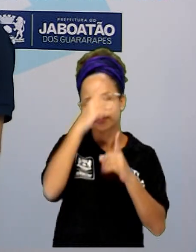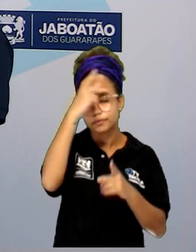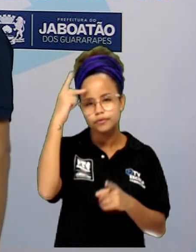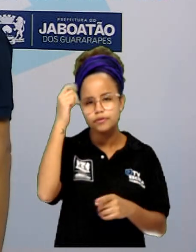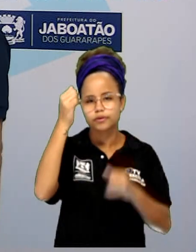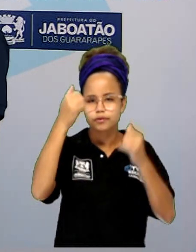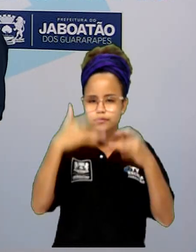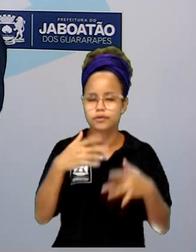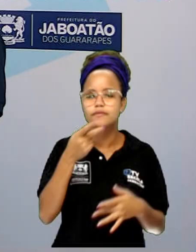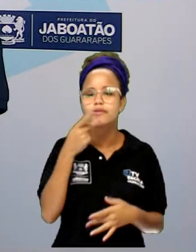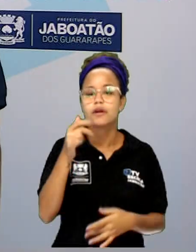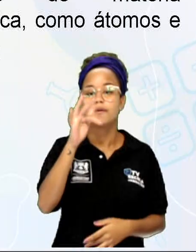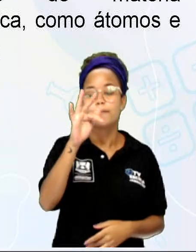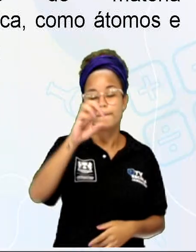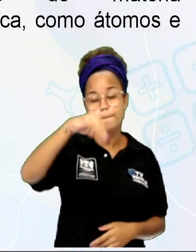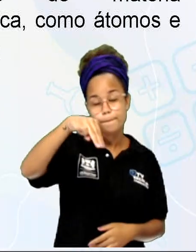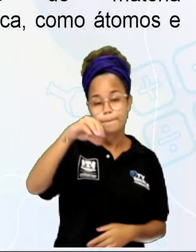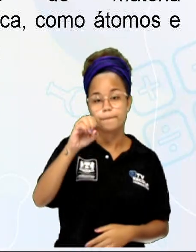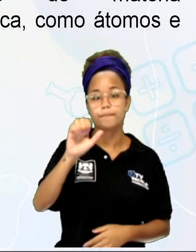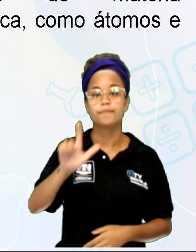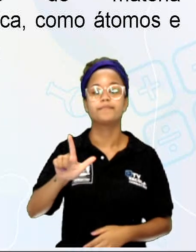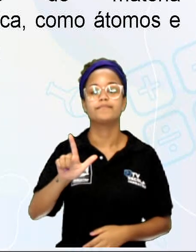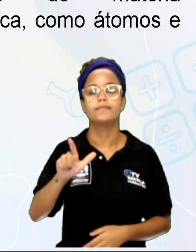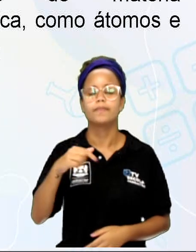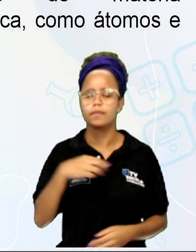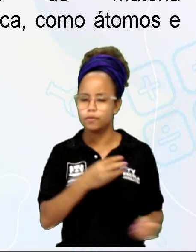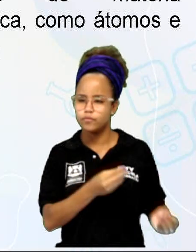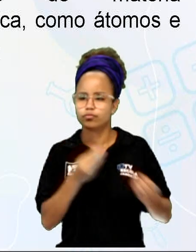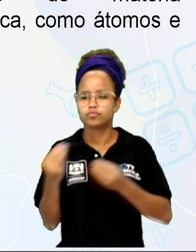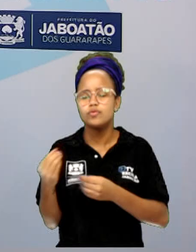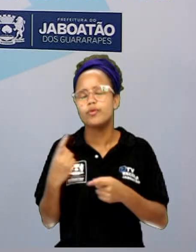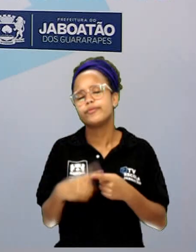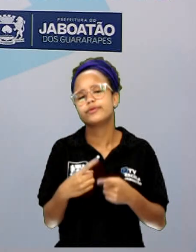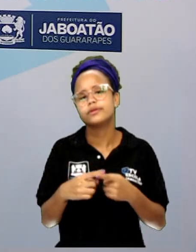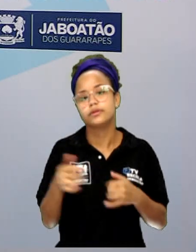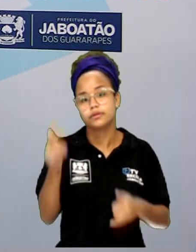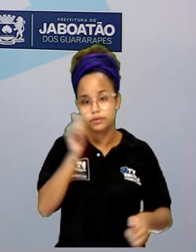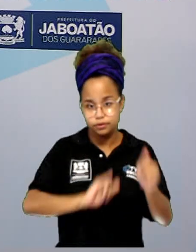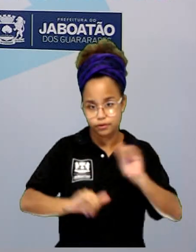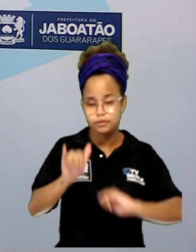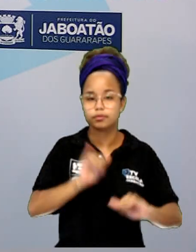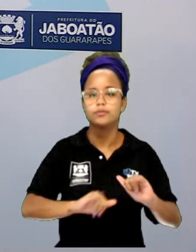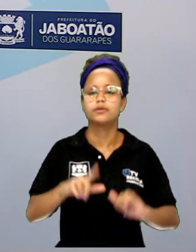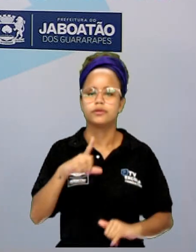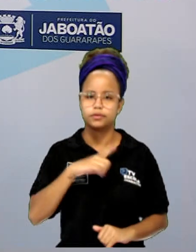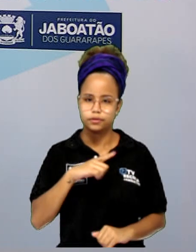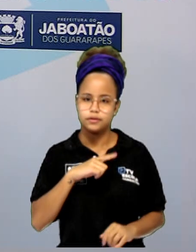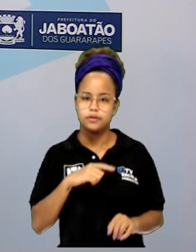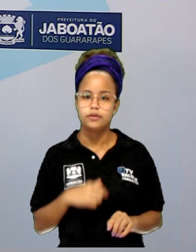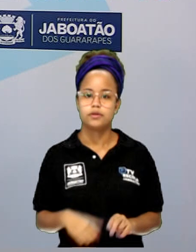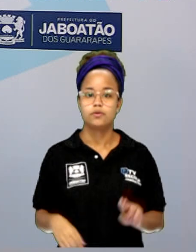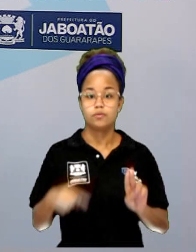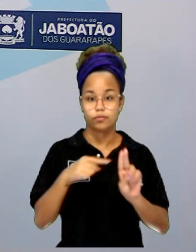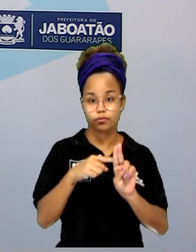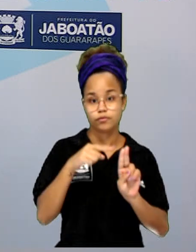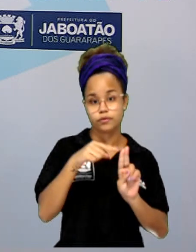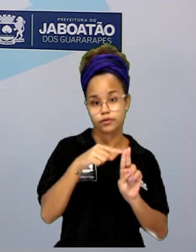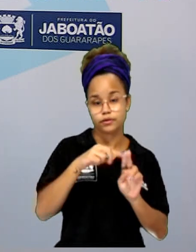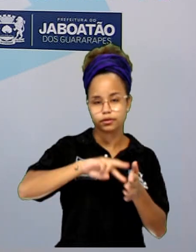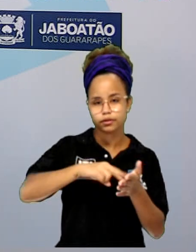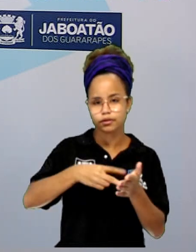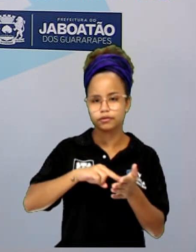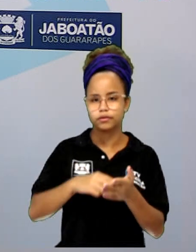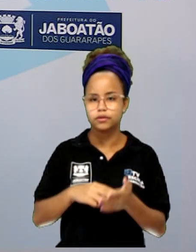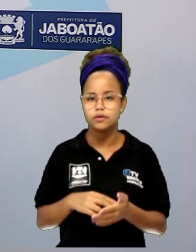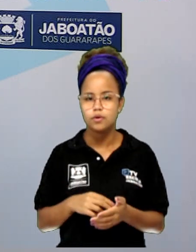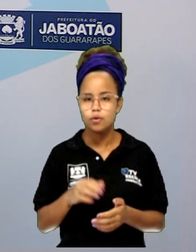que eu trouxe ela? Porque na química a gente também tem uma unidade que significa um feixe,